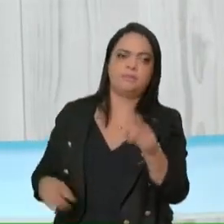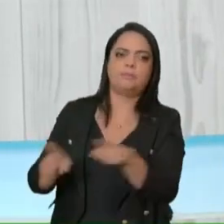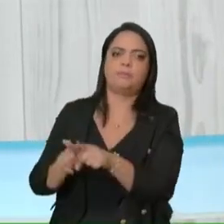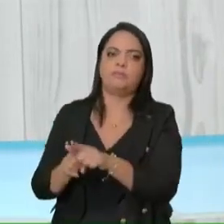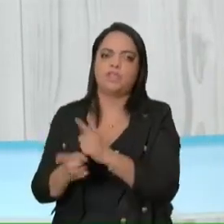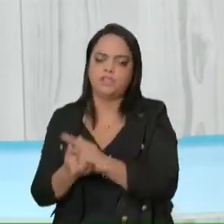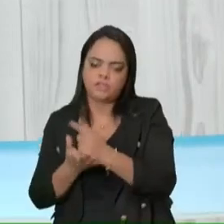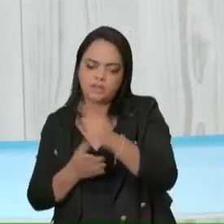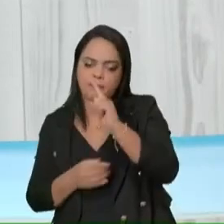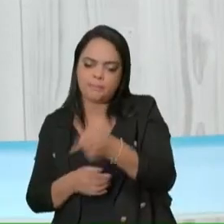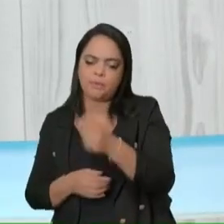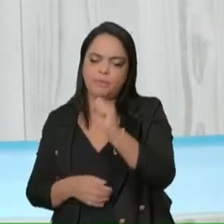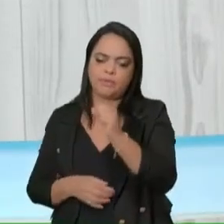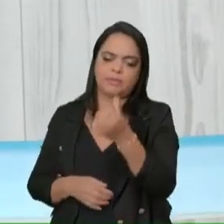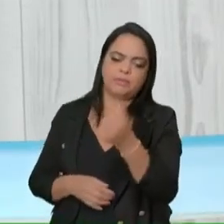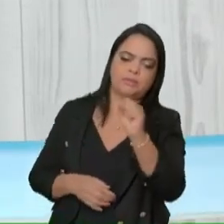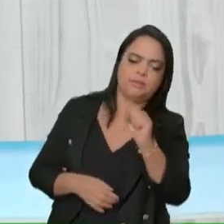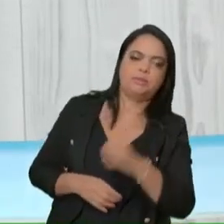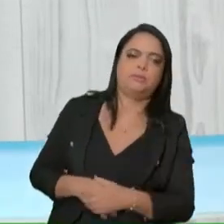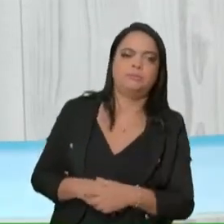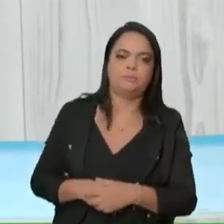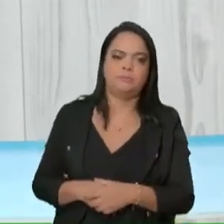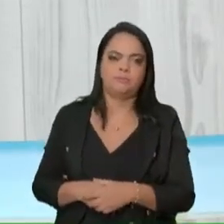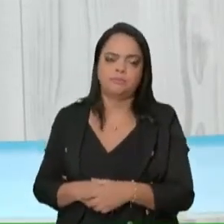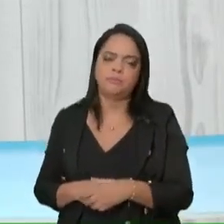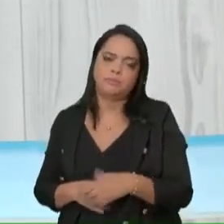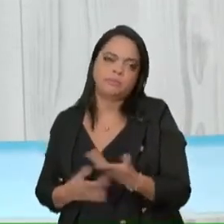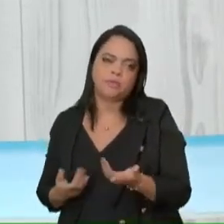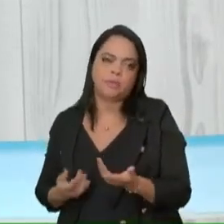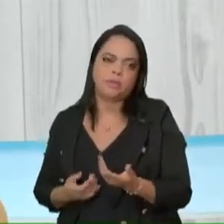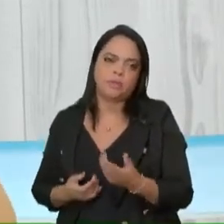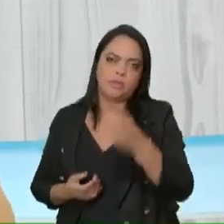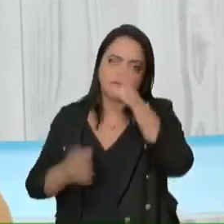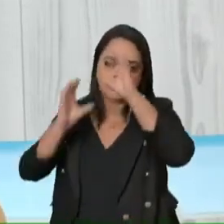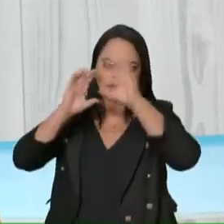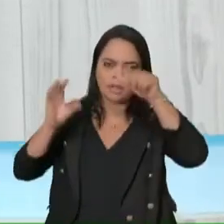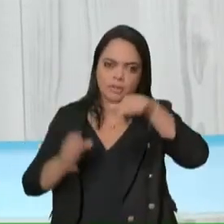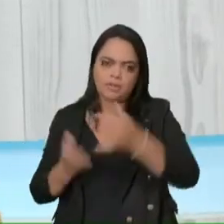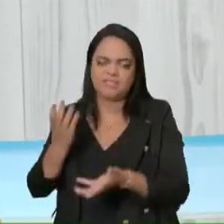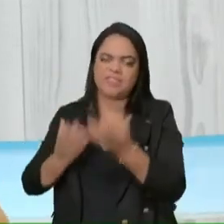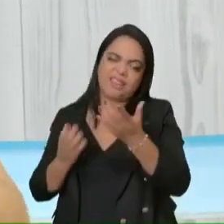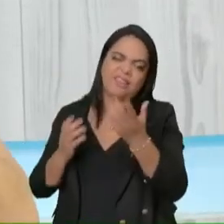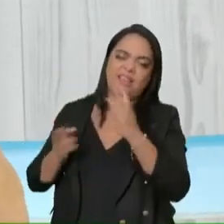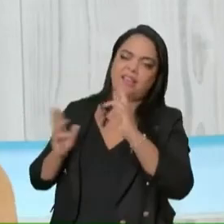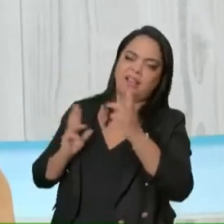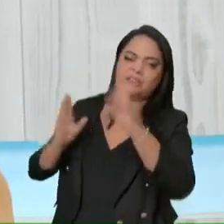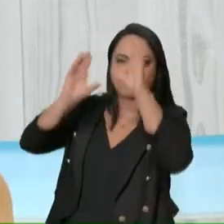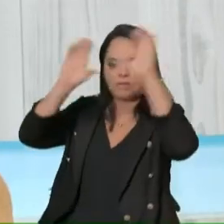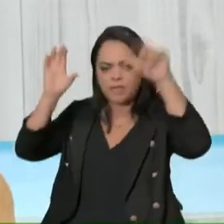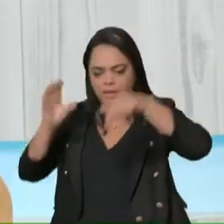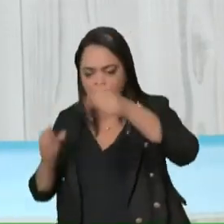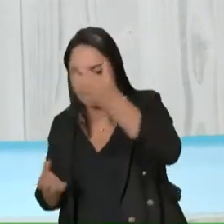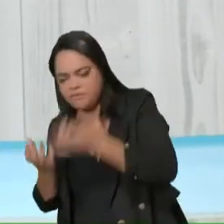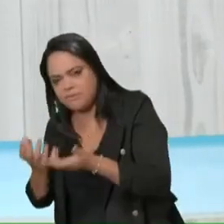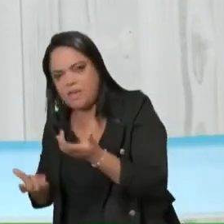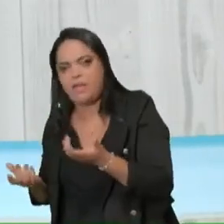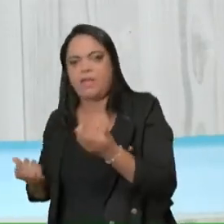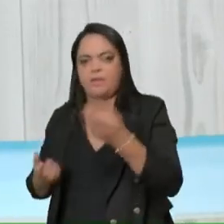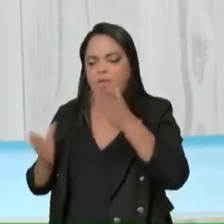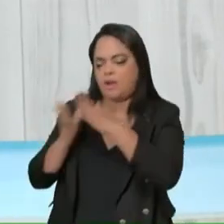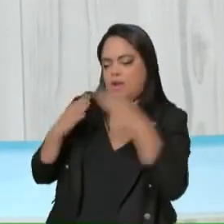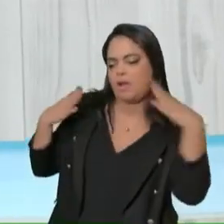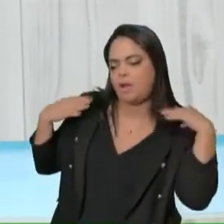1865 e a Gênesis em 1868. O Céu e o Inferno explica um pouco dessa relação entre anjos e demônios, céu e inferno,